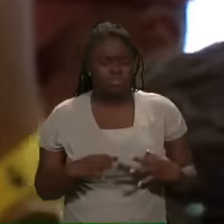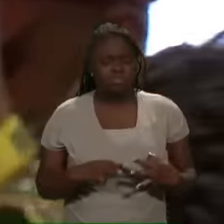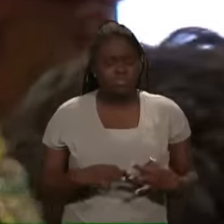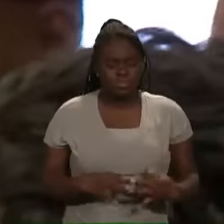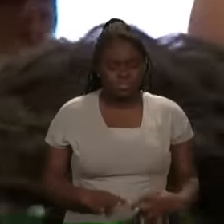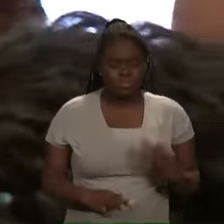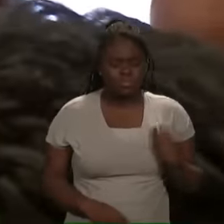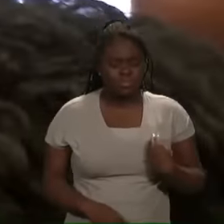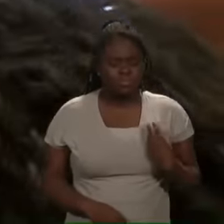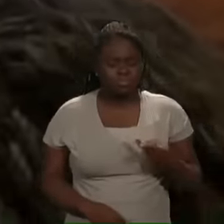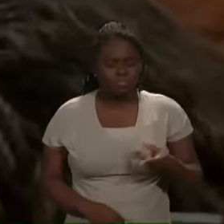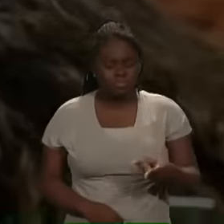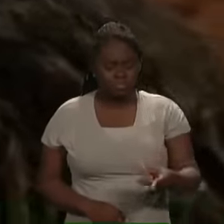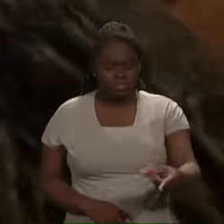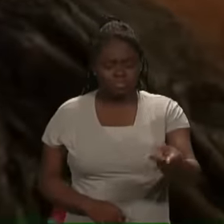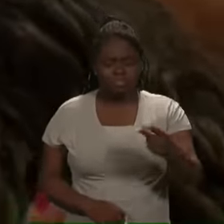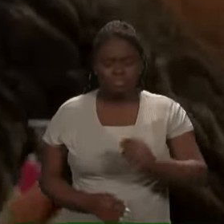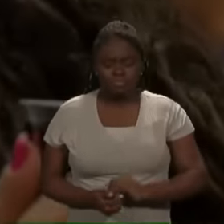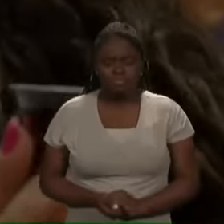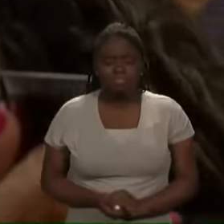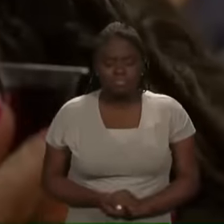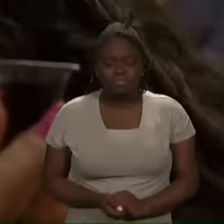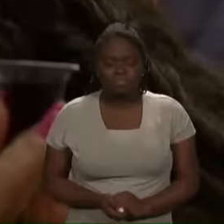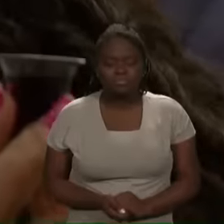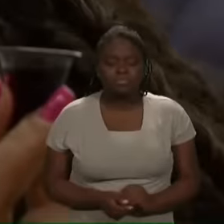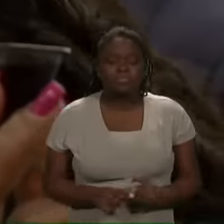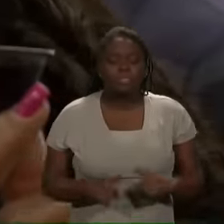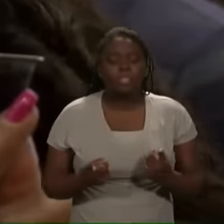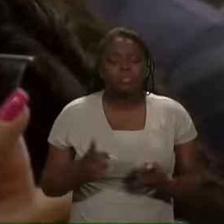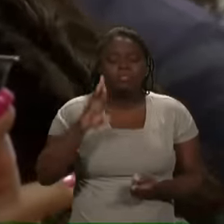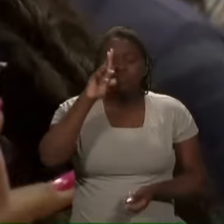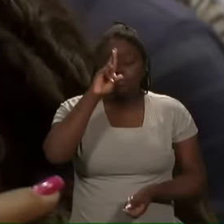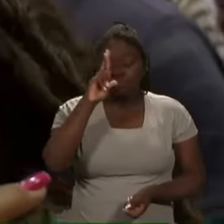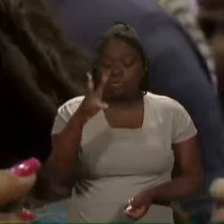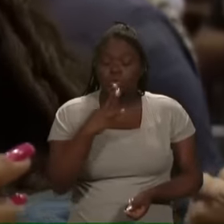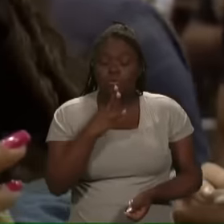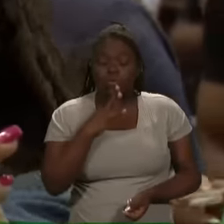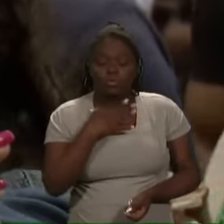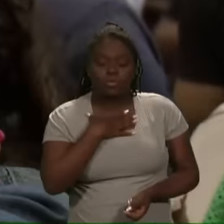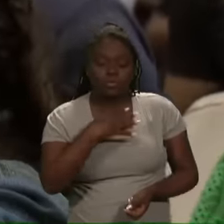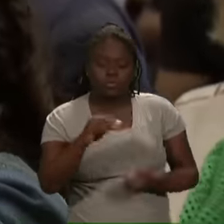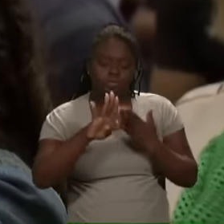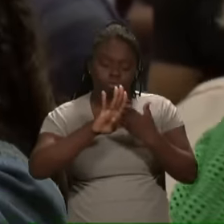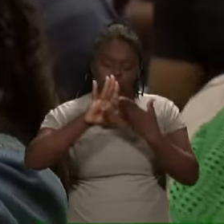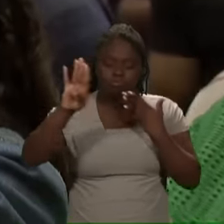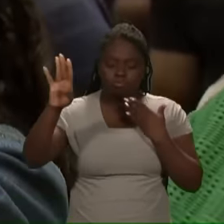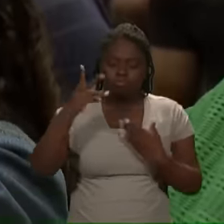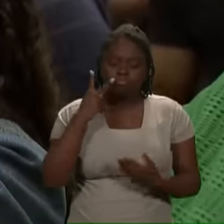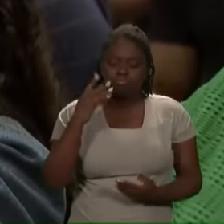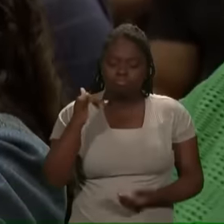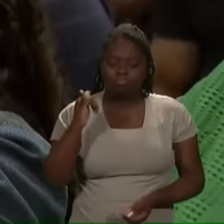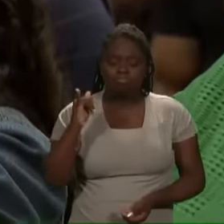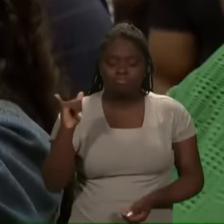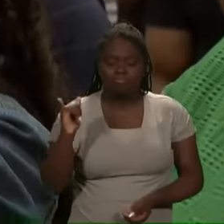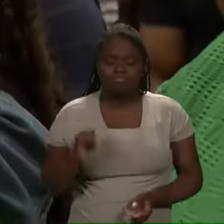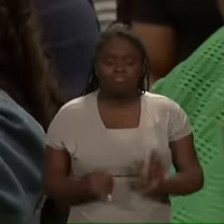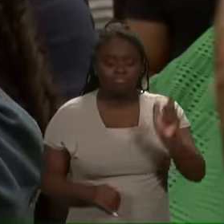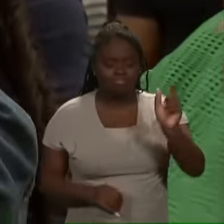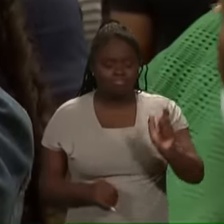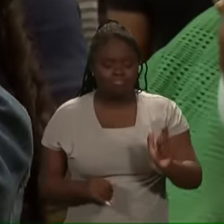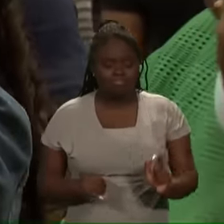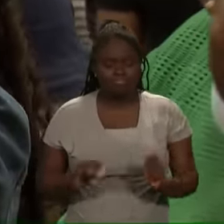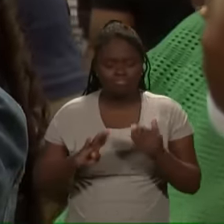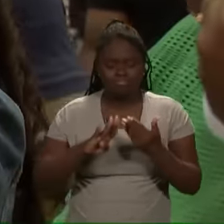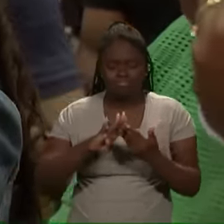eterna. Mas o Senhor conhece aquele filho que está longe da casa do Pai, aquele que está longe dos